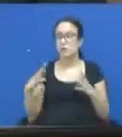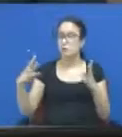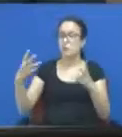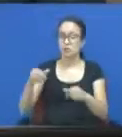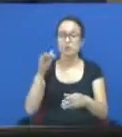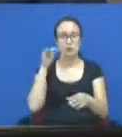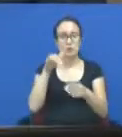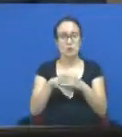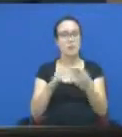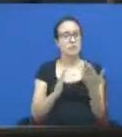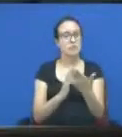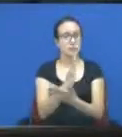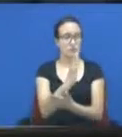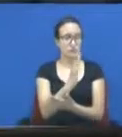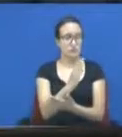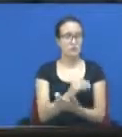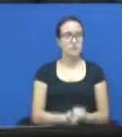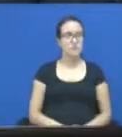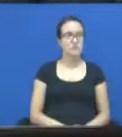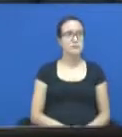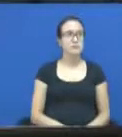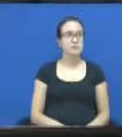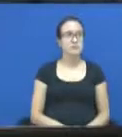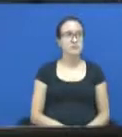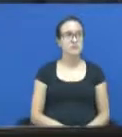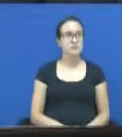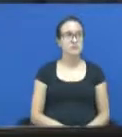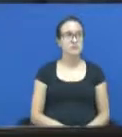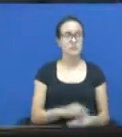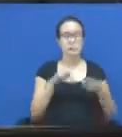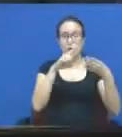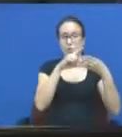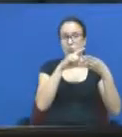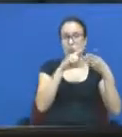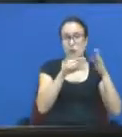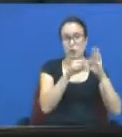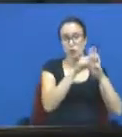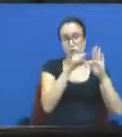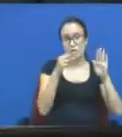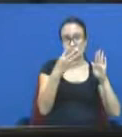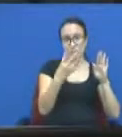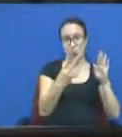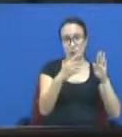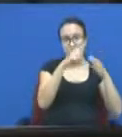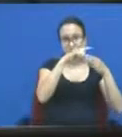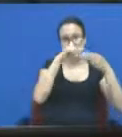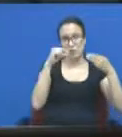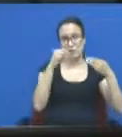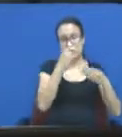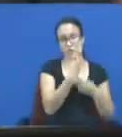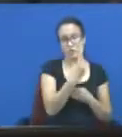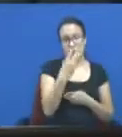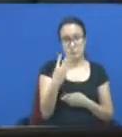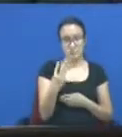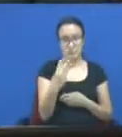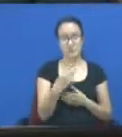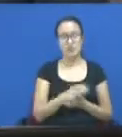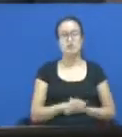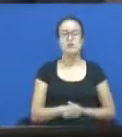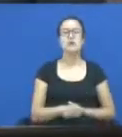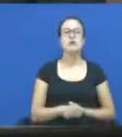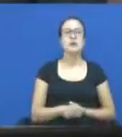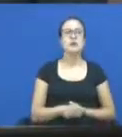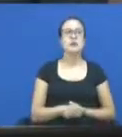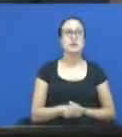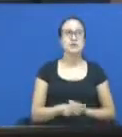O parágrafo 4º do artigo 13 do capítulo 2º do nosso Código de